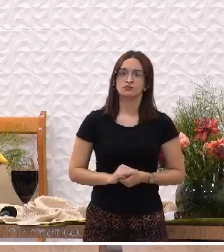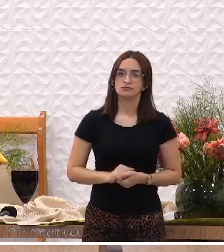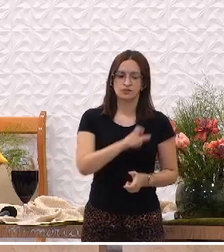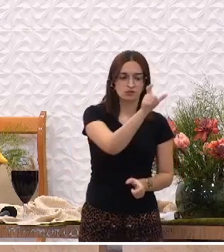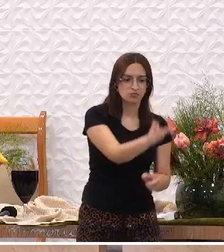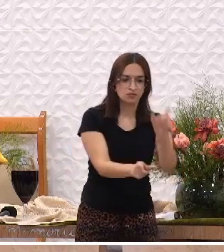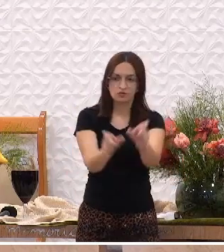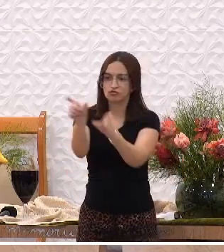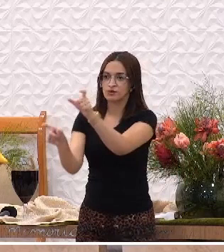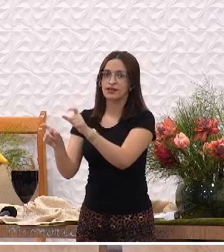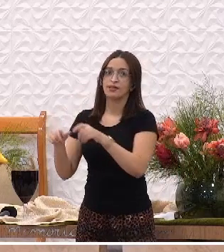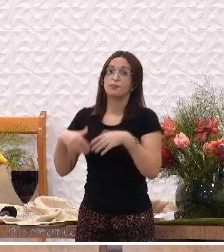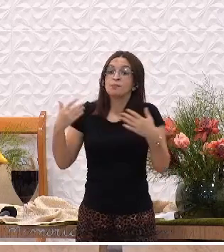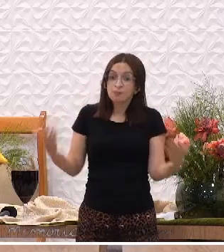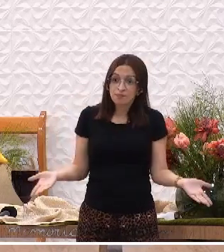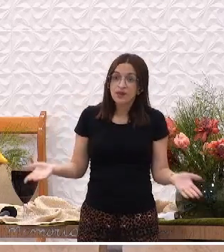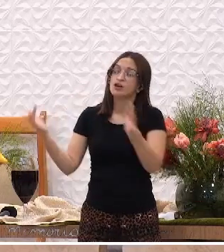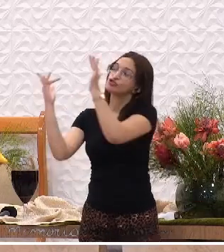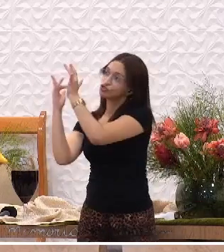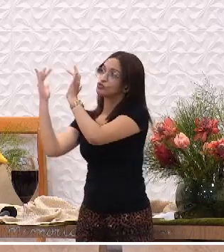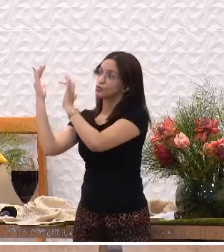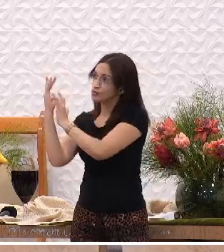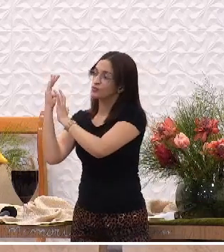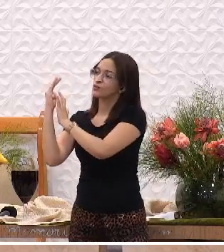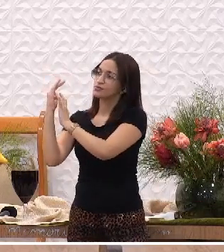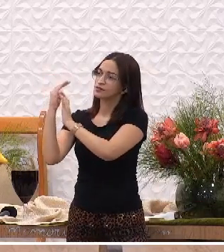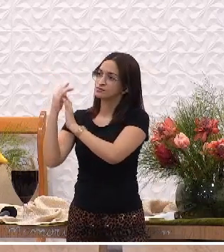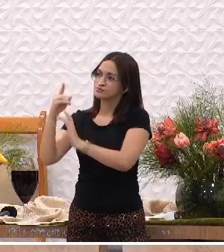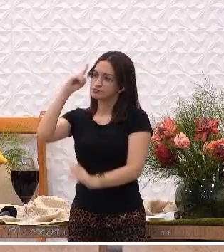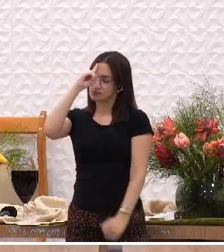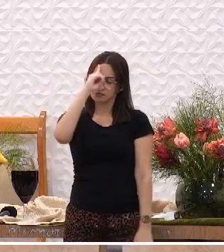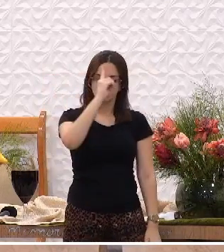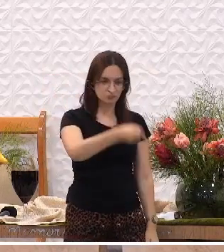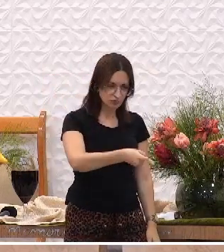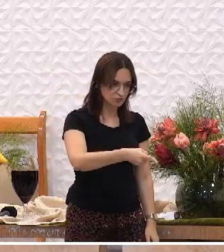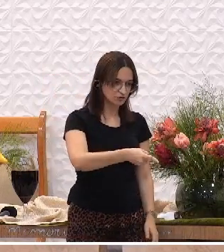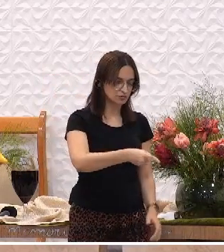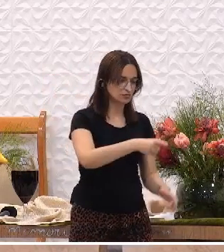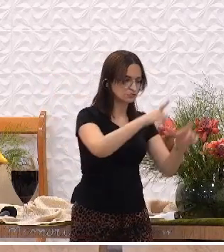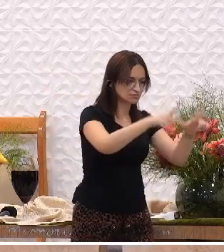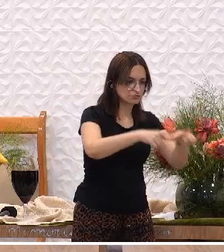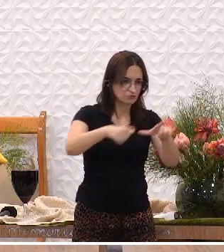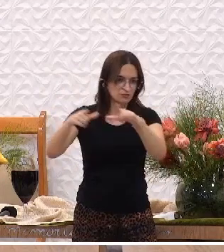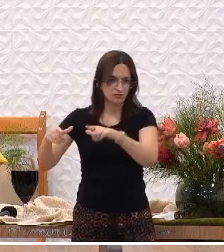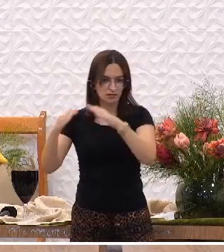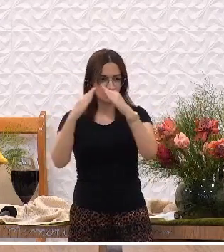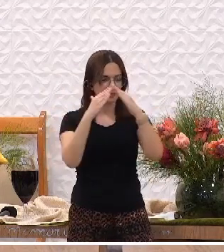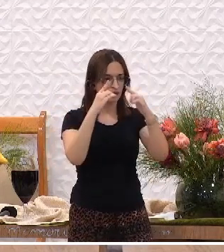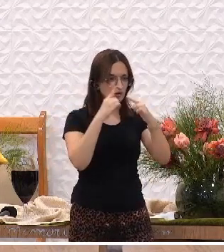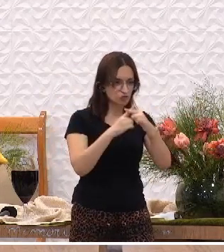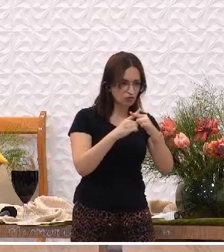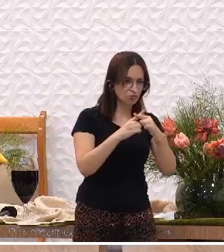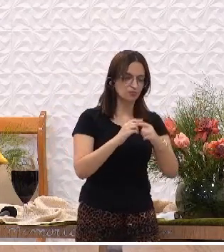o cabeça da igreja, né, o chefe da igreja, e quem legisla sobre a igreja. E é importante a gente entender